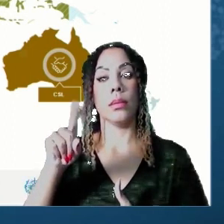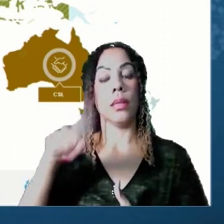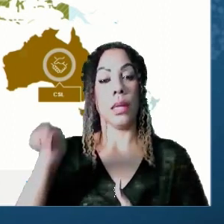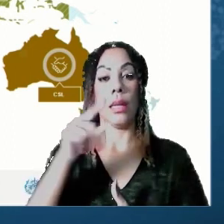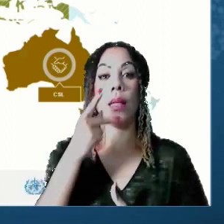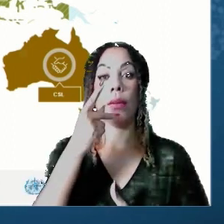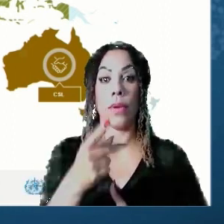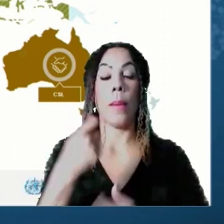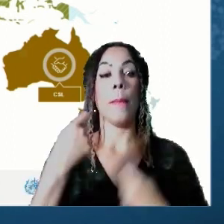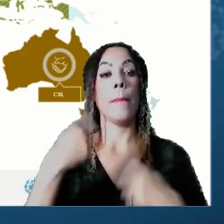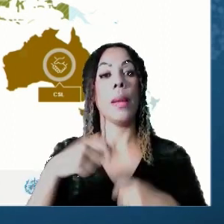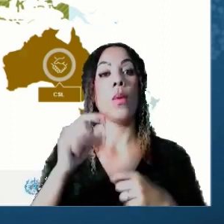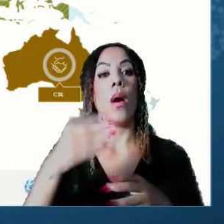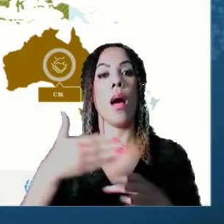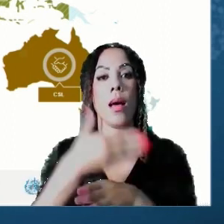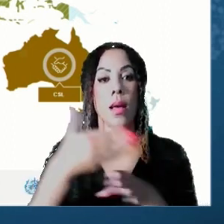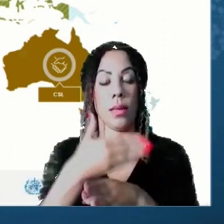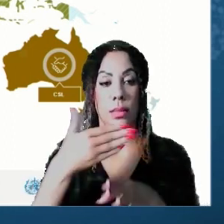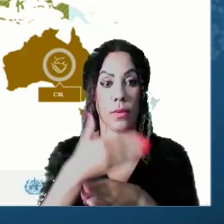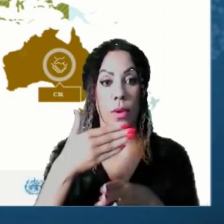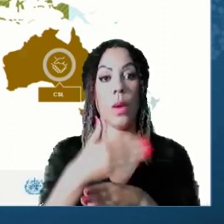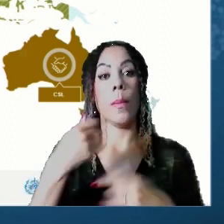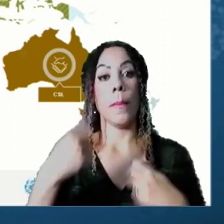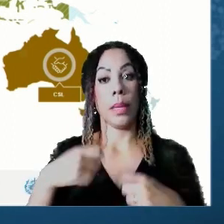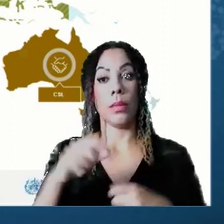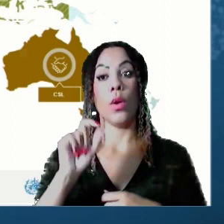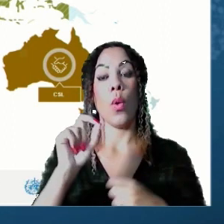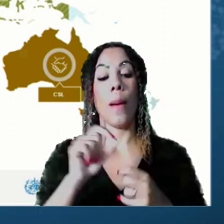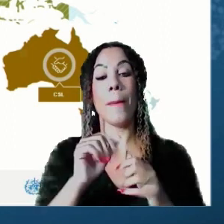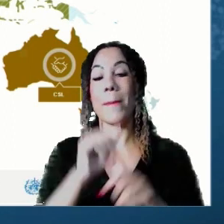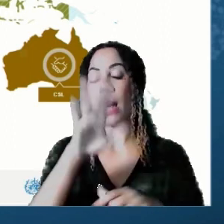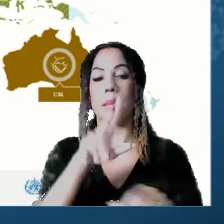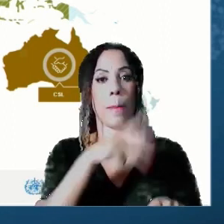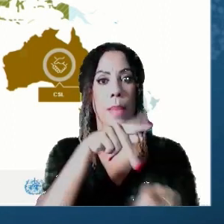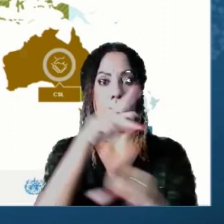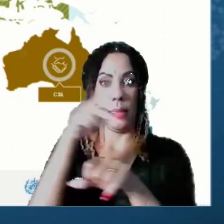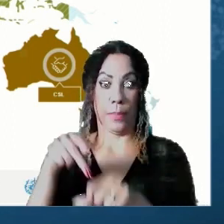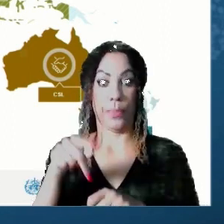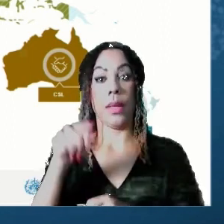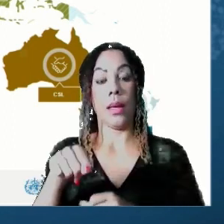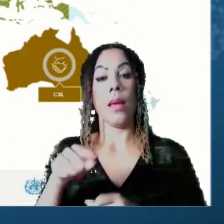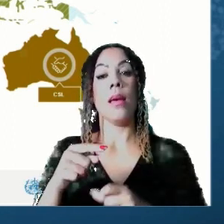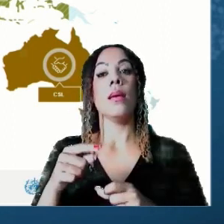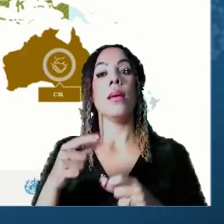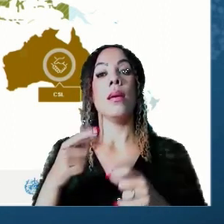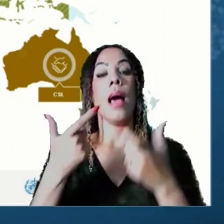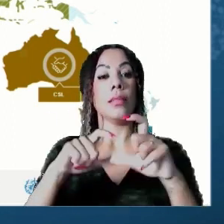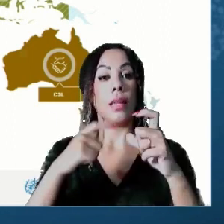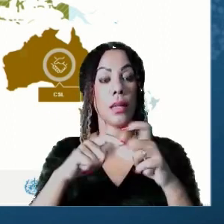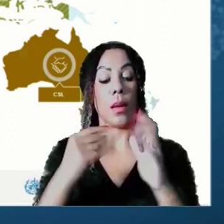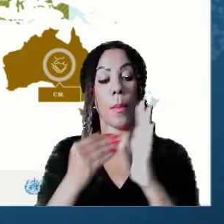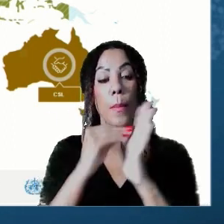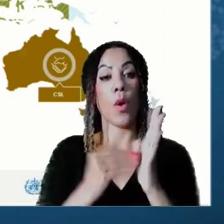disseram que ele tinha que ser acessível a um número possível de países. A AstraZeneca estabeleceu plantas de